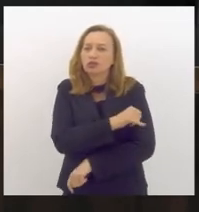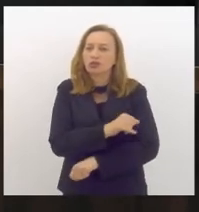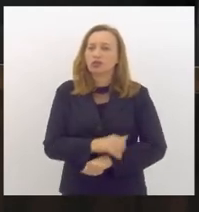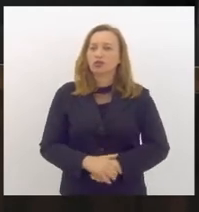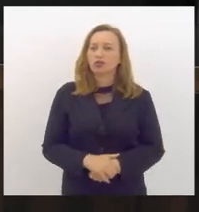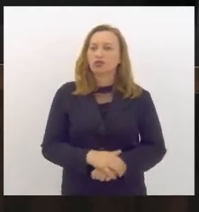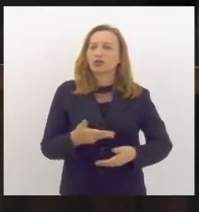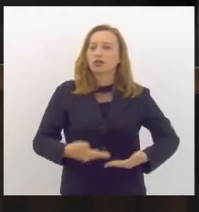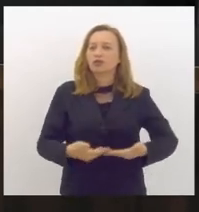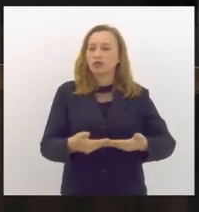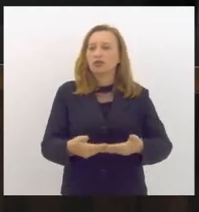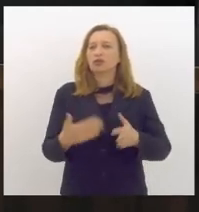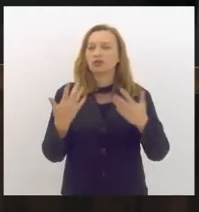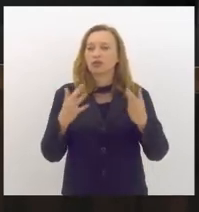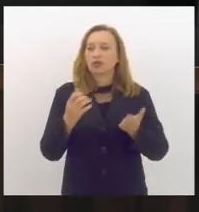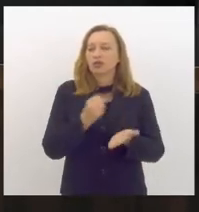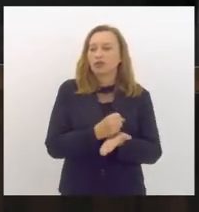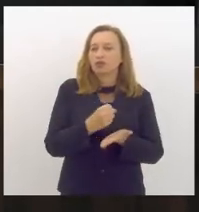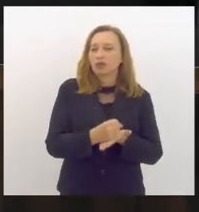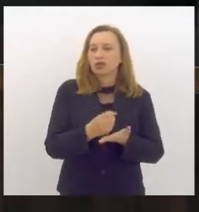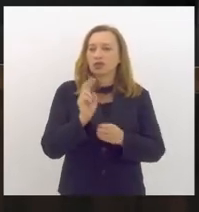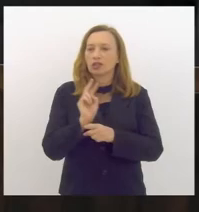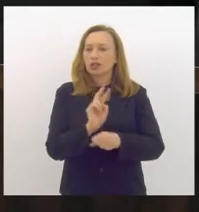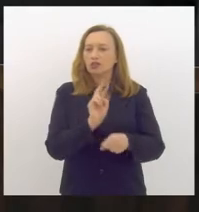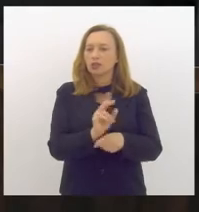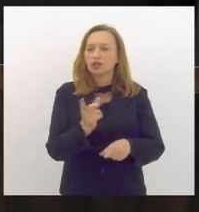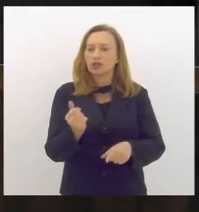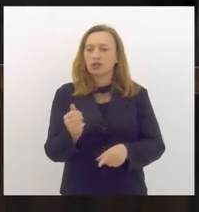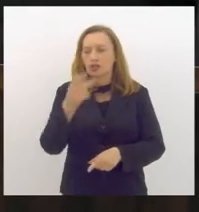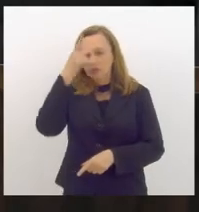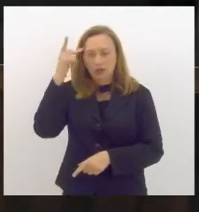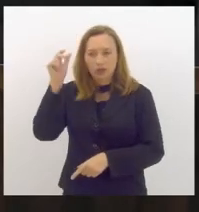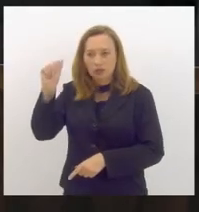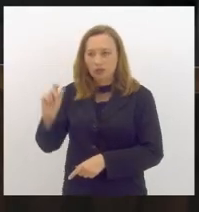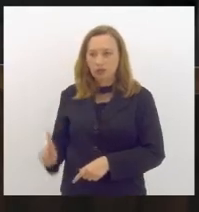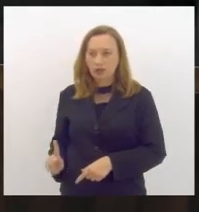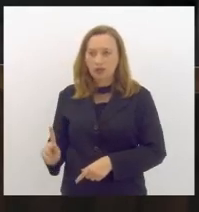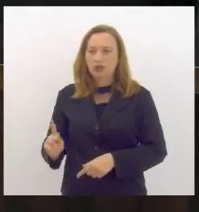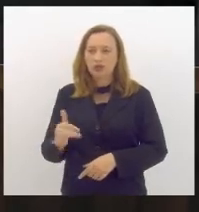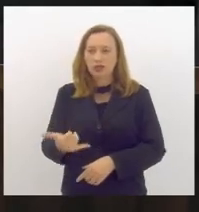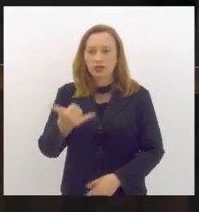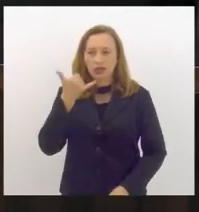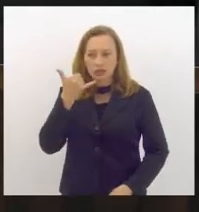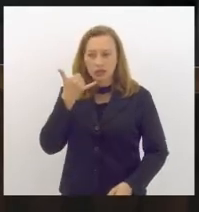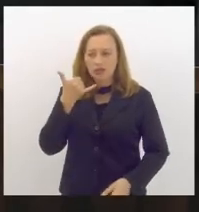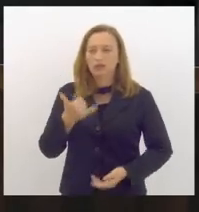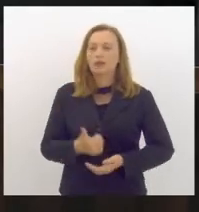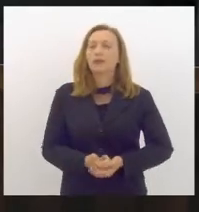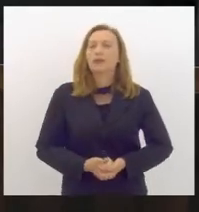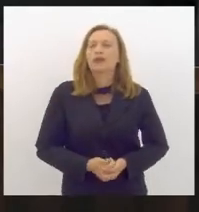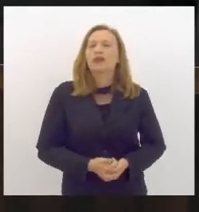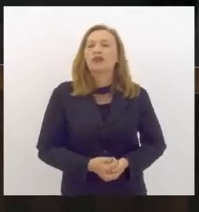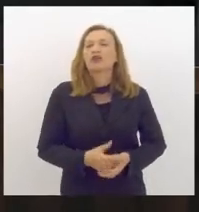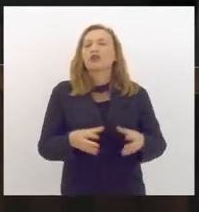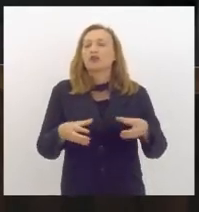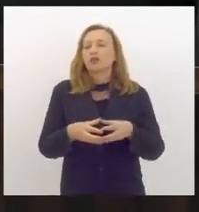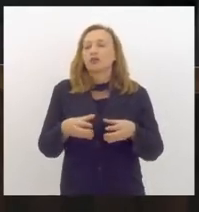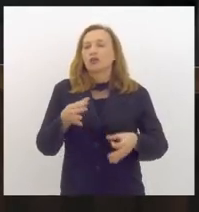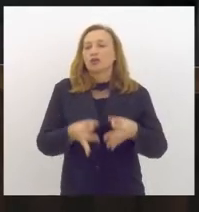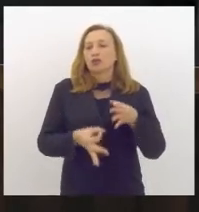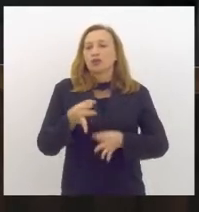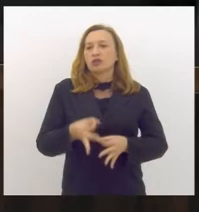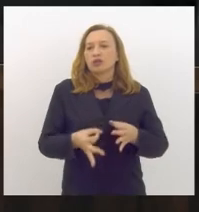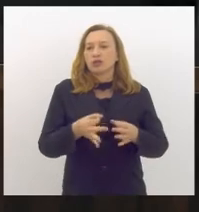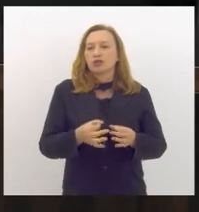de ofertar e celebrar contrato de empréstimo financeiro com aposentados e pensionistas por meio de ligação telefônica. Pareceres da Comissão de Constituição e Justiça